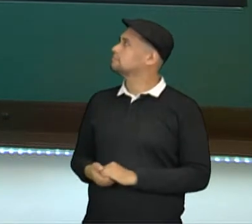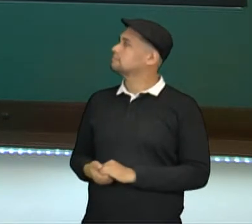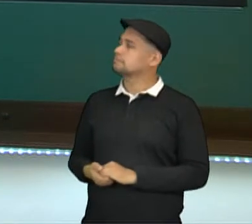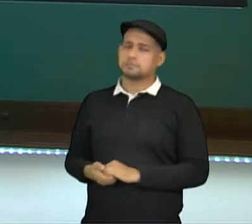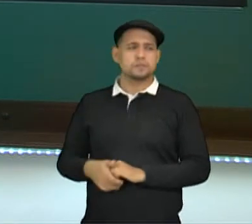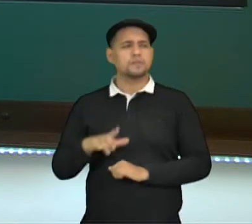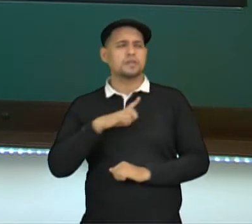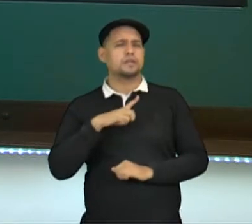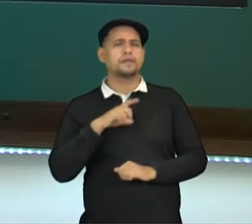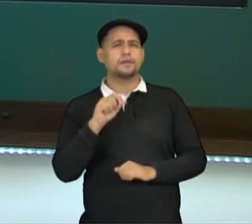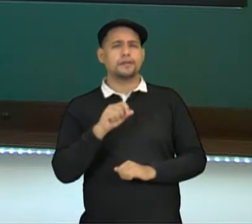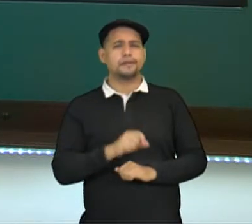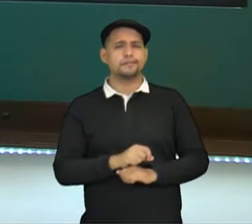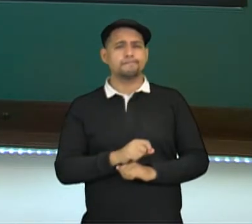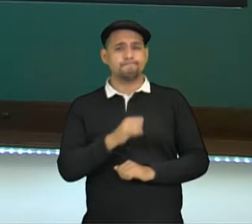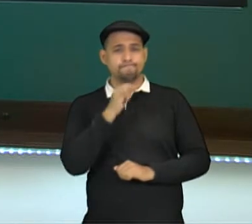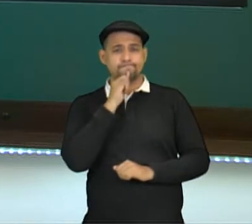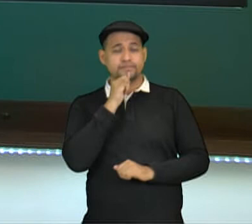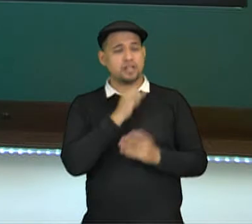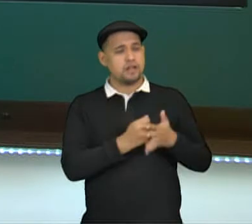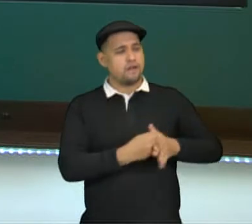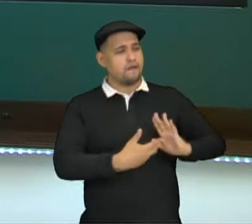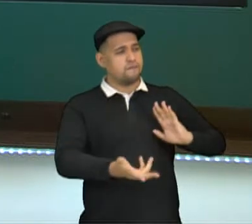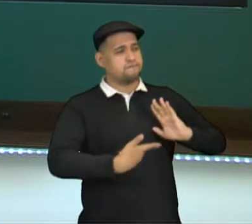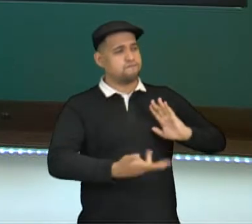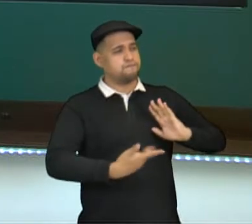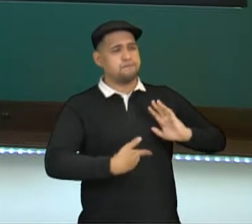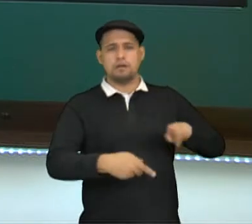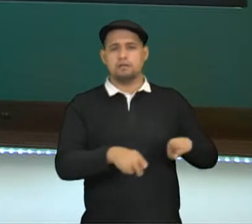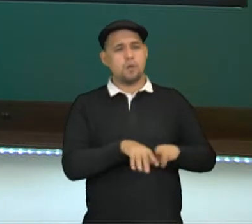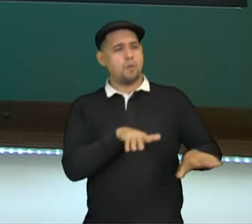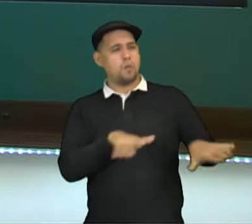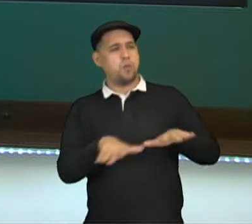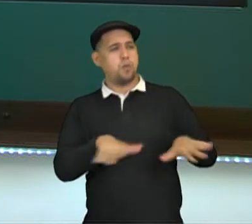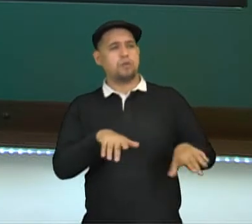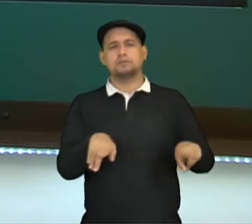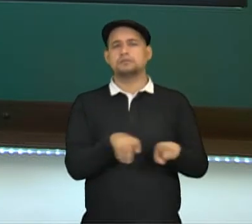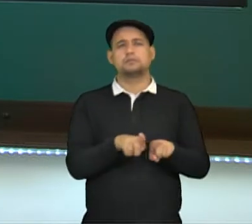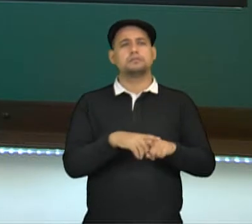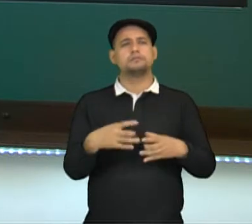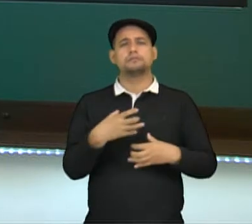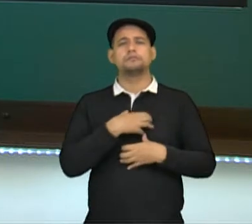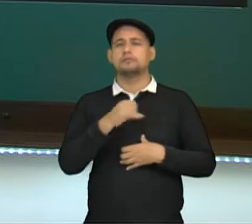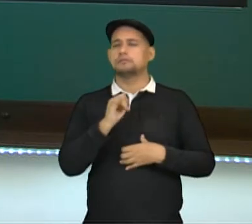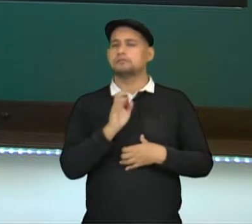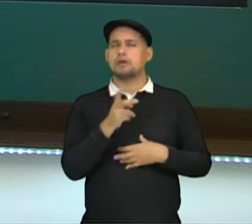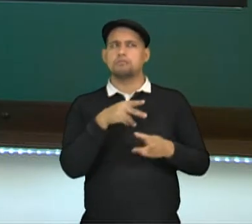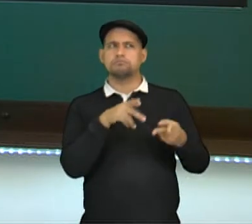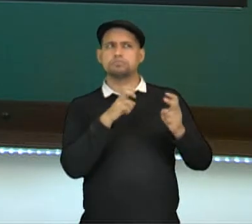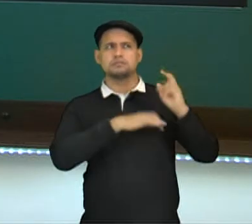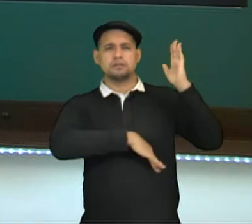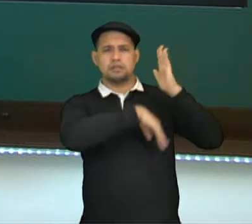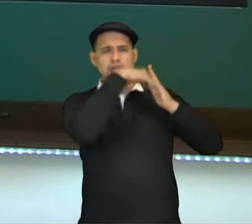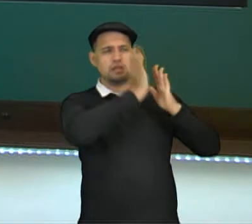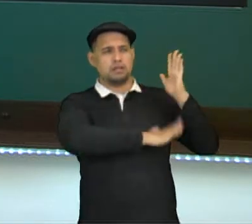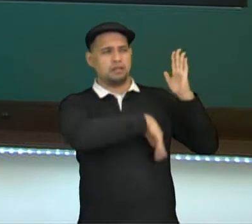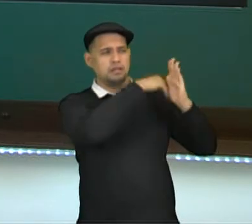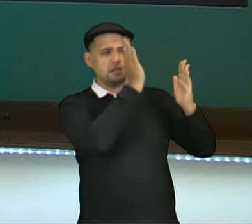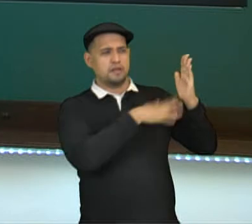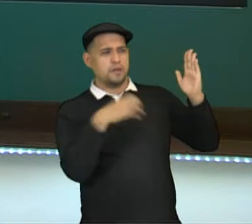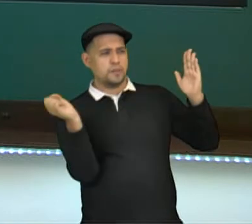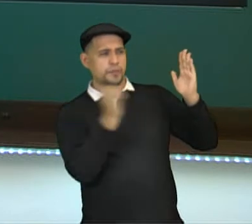eles já dão exatamente aquela questão da velocidade, da movimentação. Pela forma da pincelada, a gente já vê que eles querem fazer